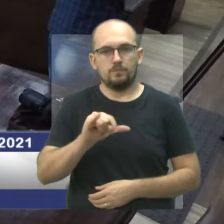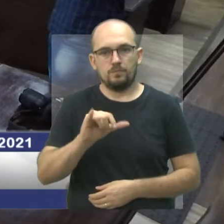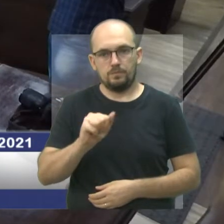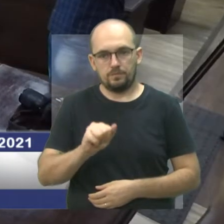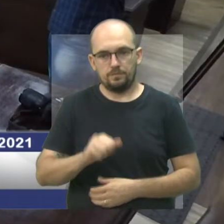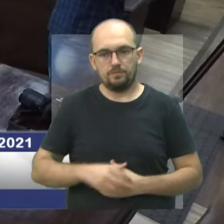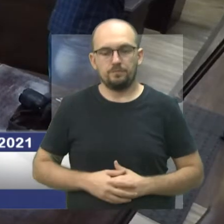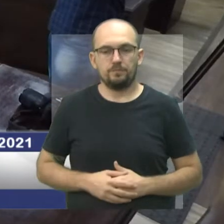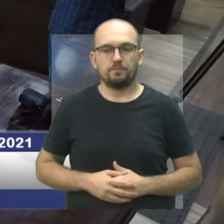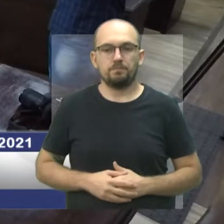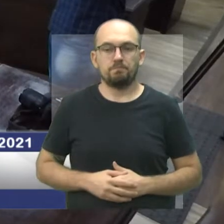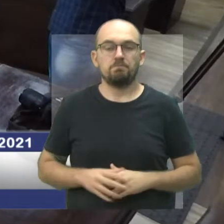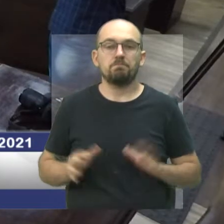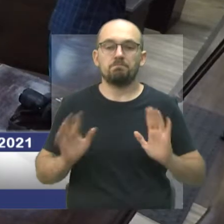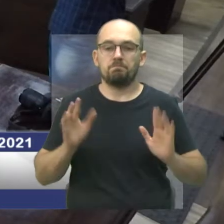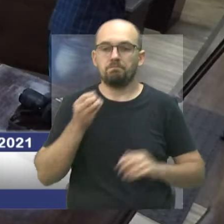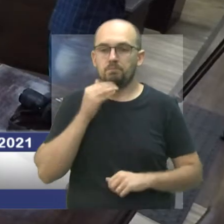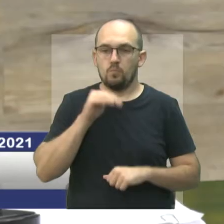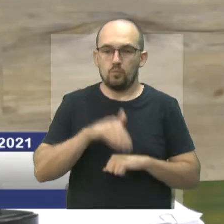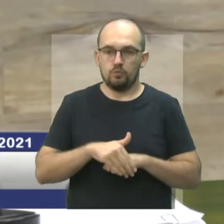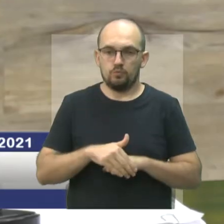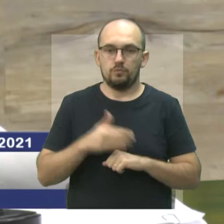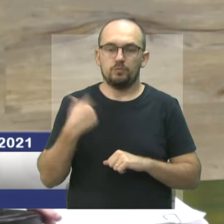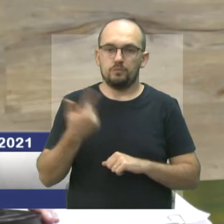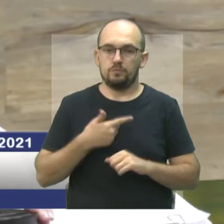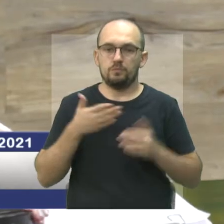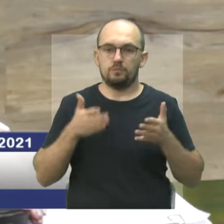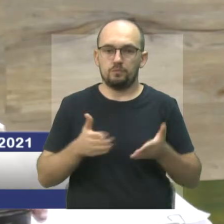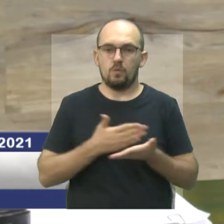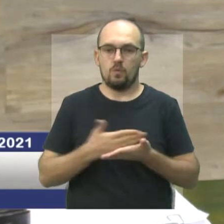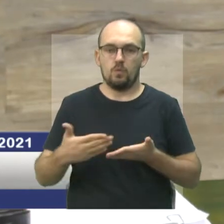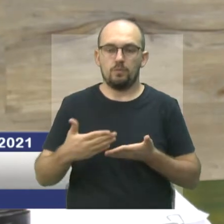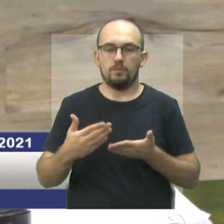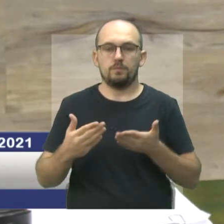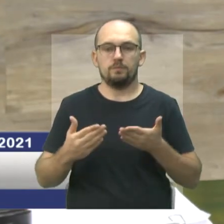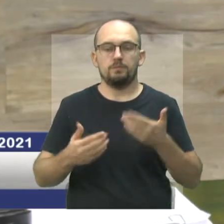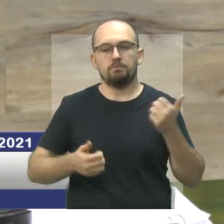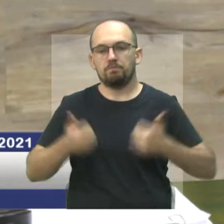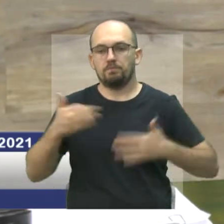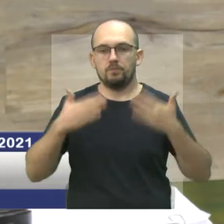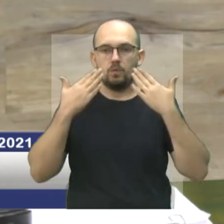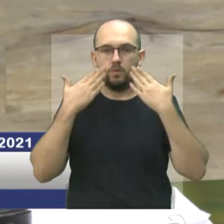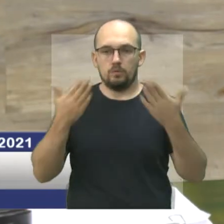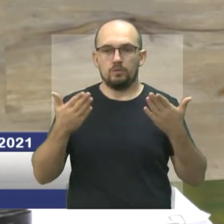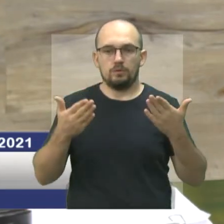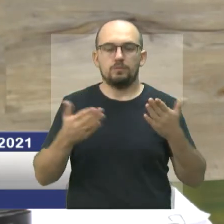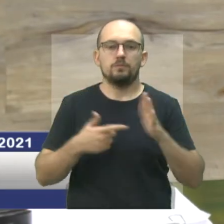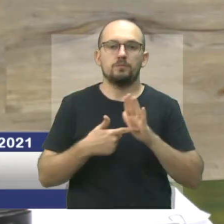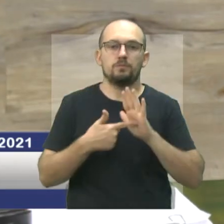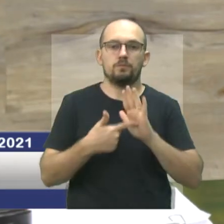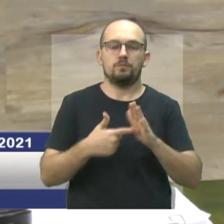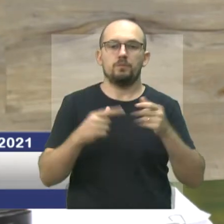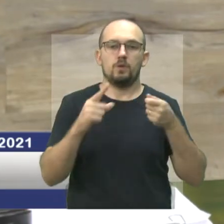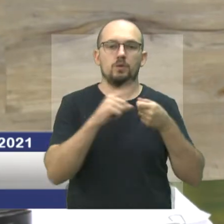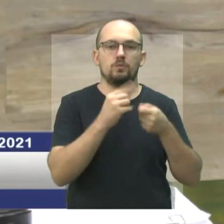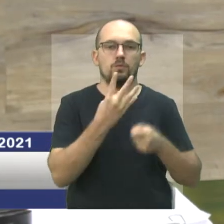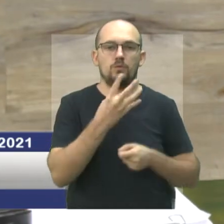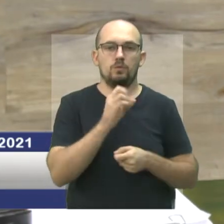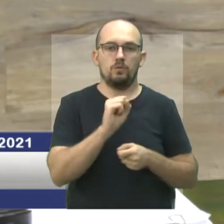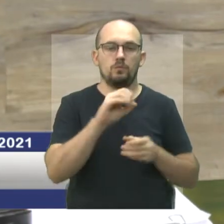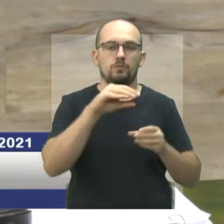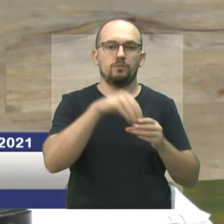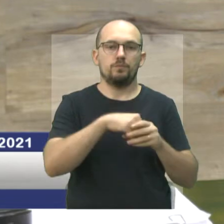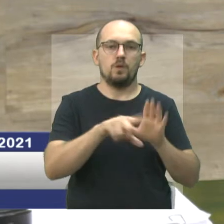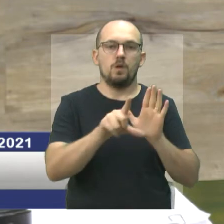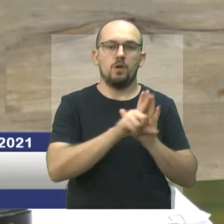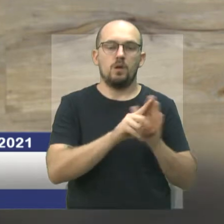Boa noite a todos. Vamos dar início, então, a essa audiência, que é em cumprimento ao artigo 48 da Lei de